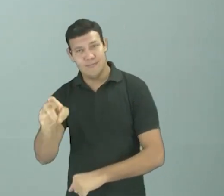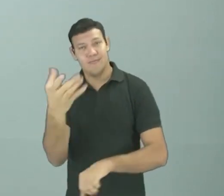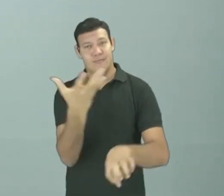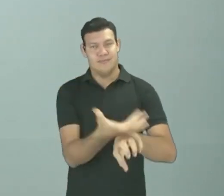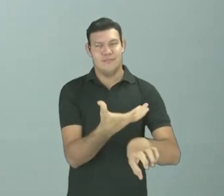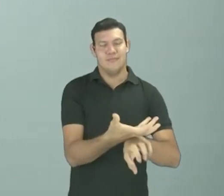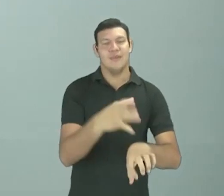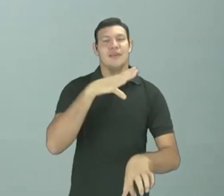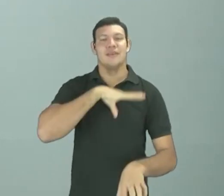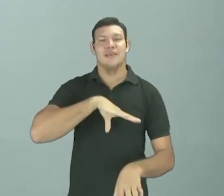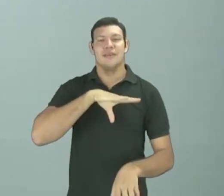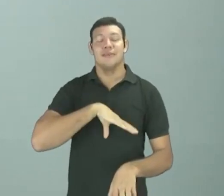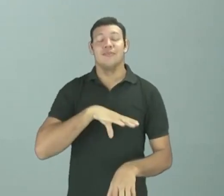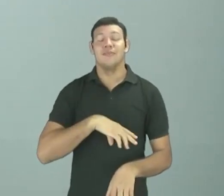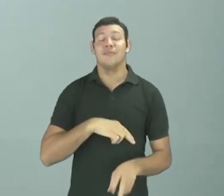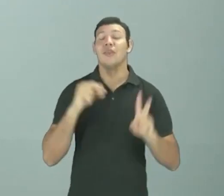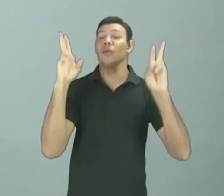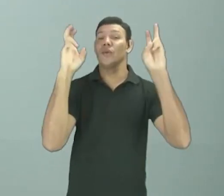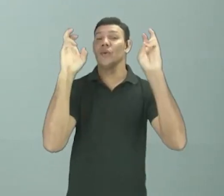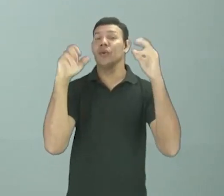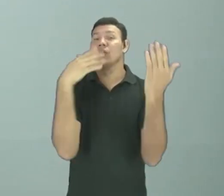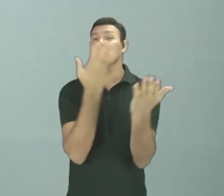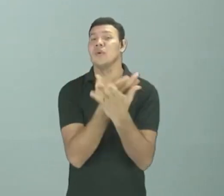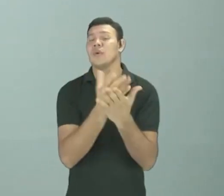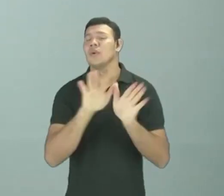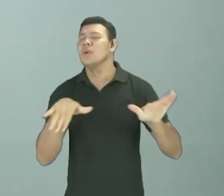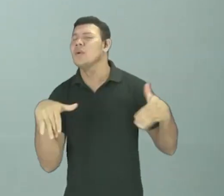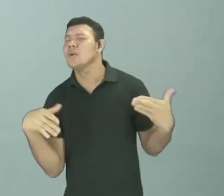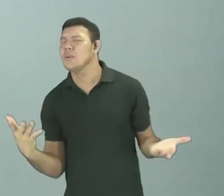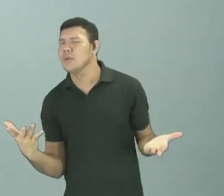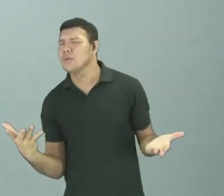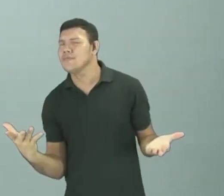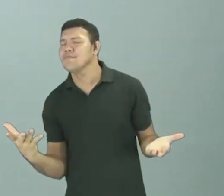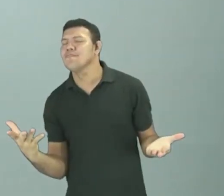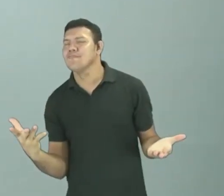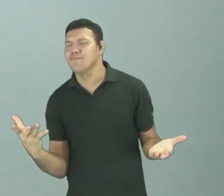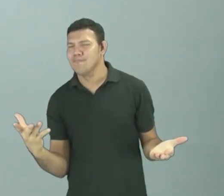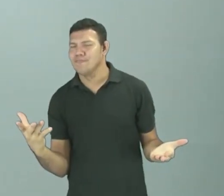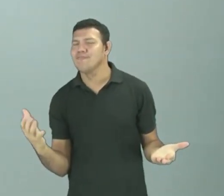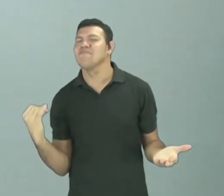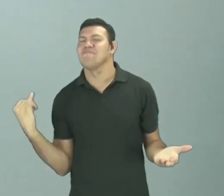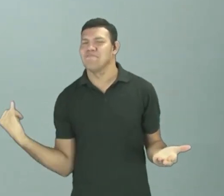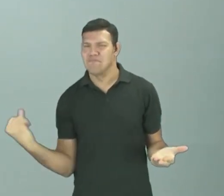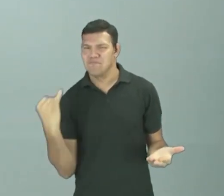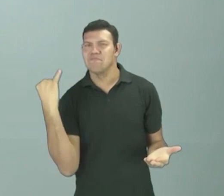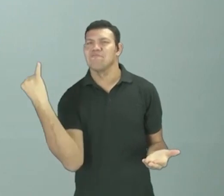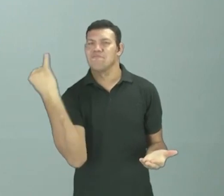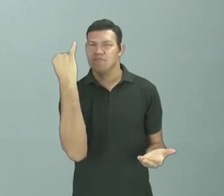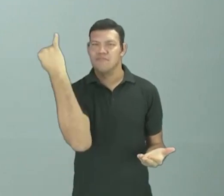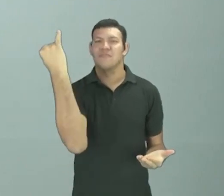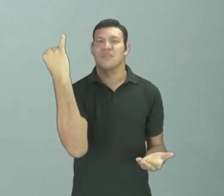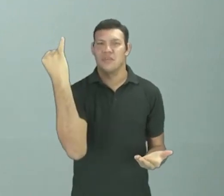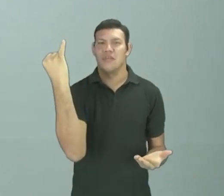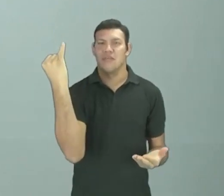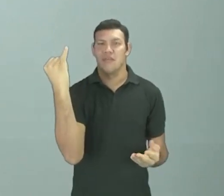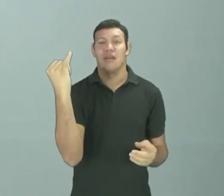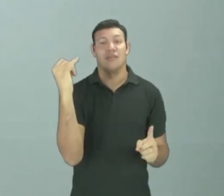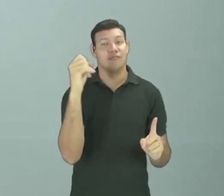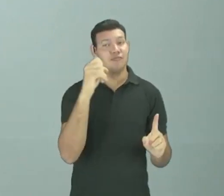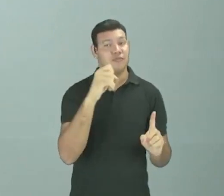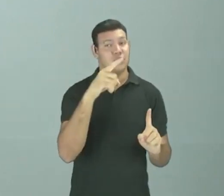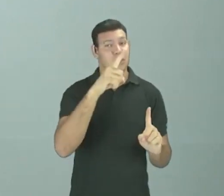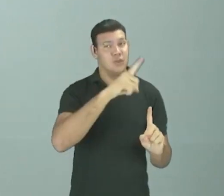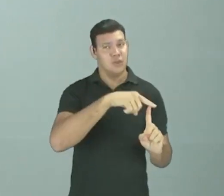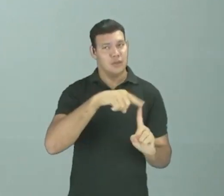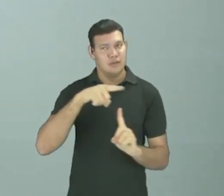Portuguesa. E o nosso assunto de hoje vai ser bem interessante. Apesar de parecer uma modalidade de